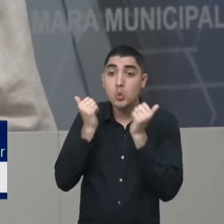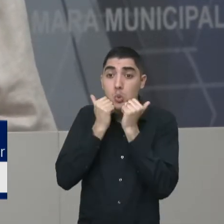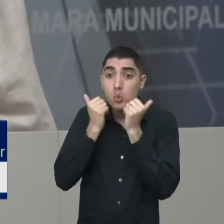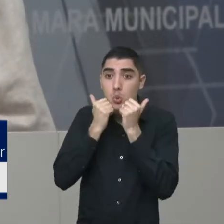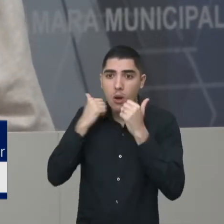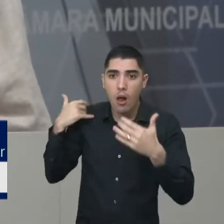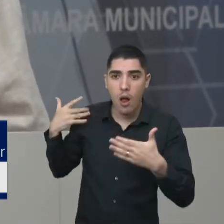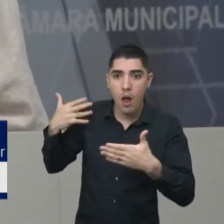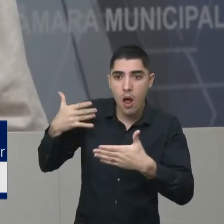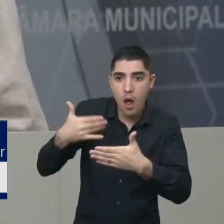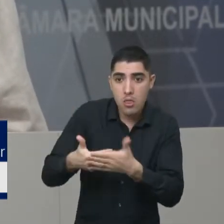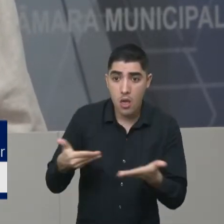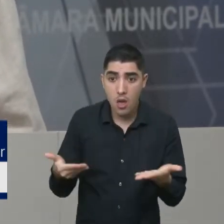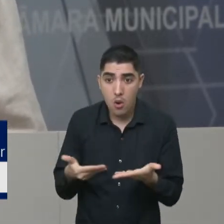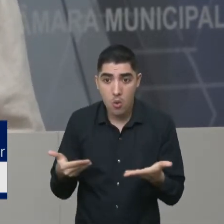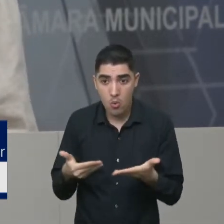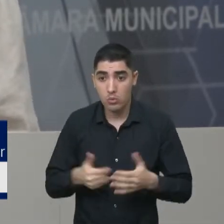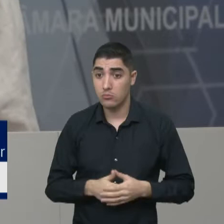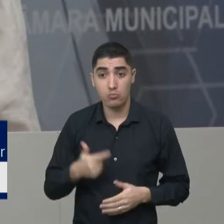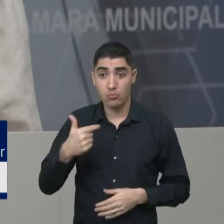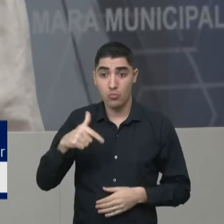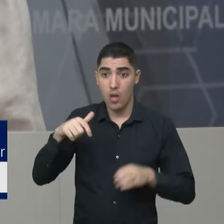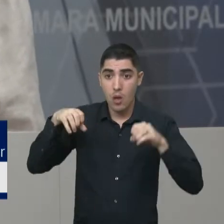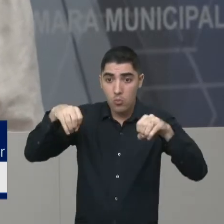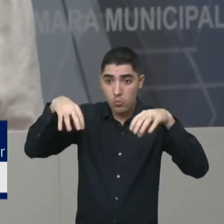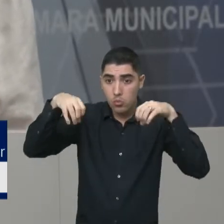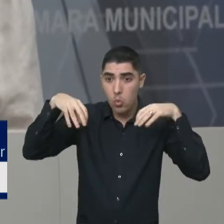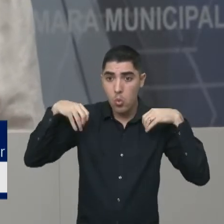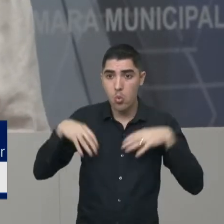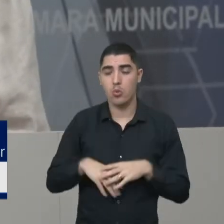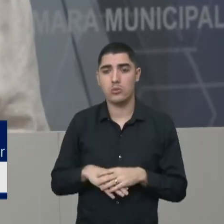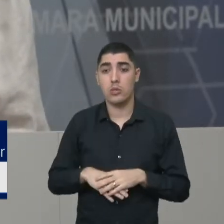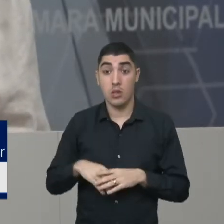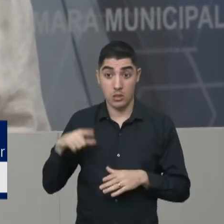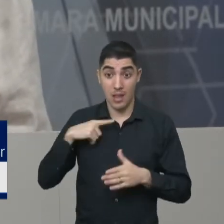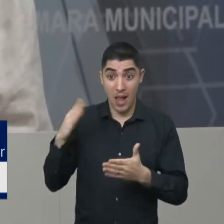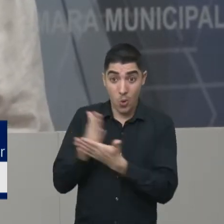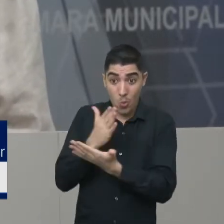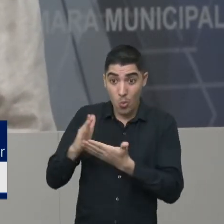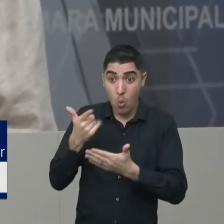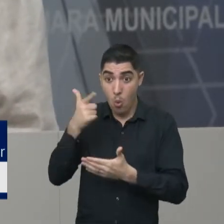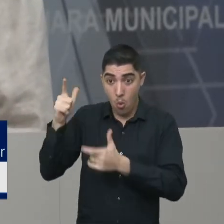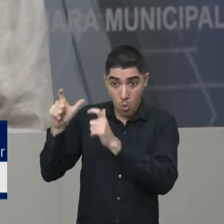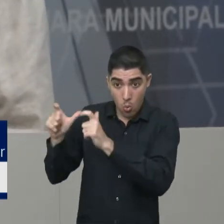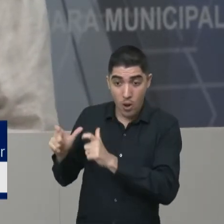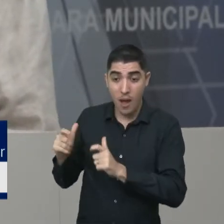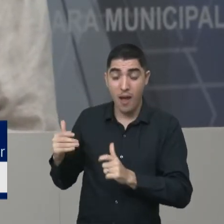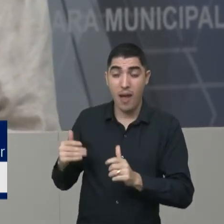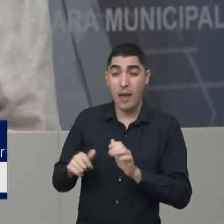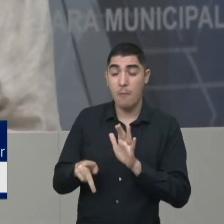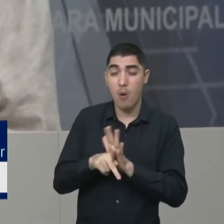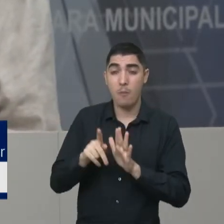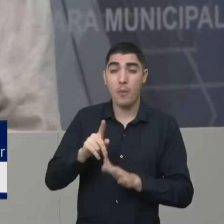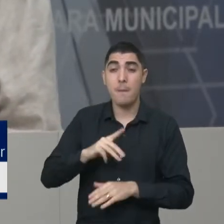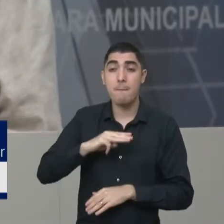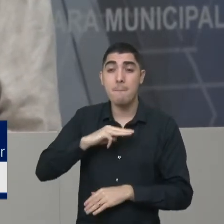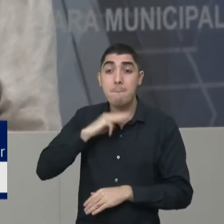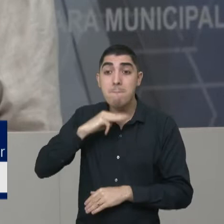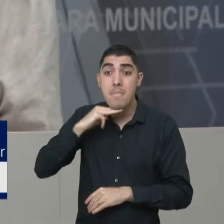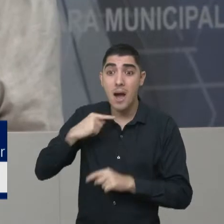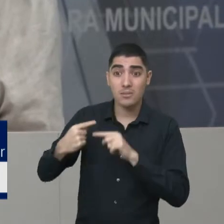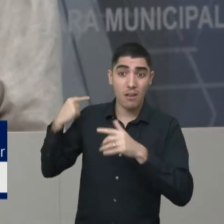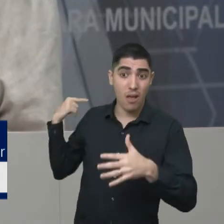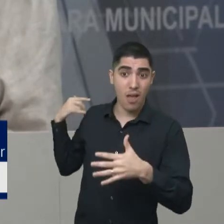Não, tem a Lindaura que está desde março. a estrada municipal Lindaura, que passa